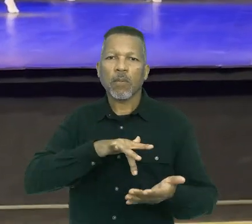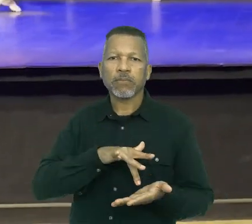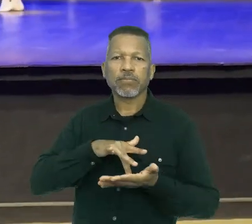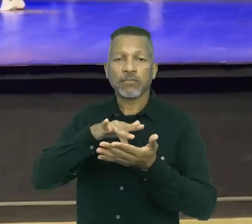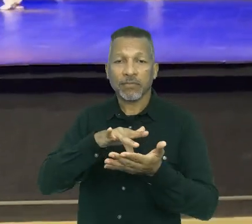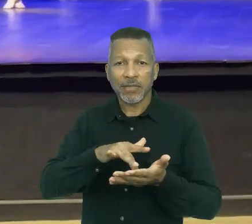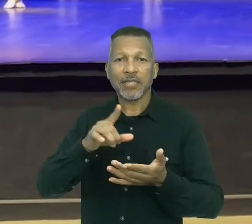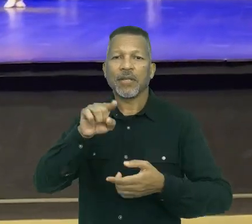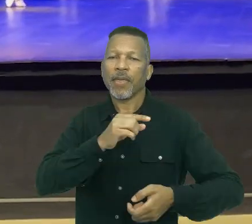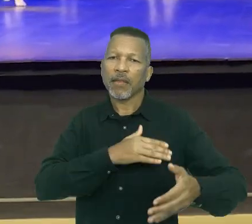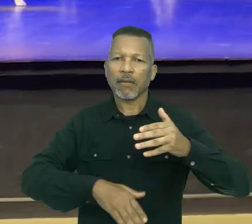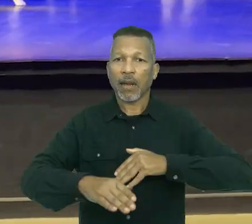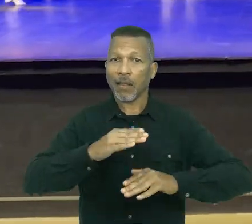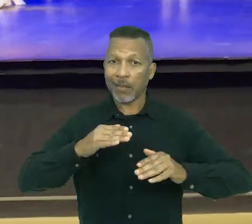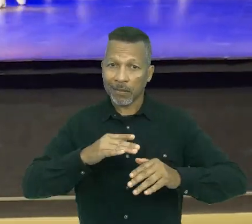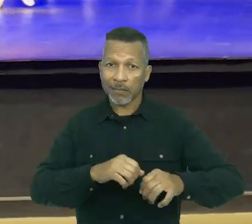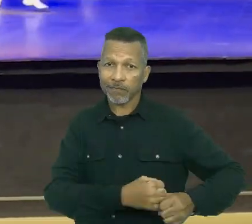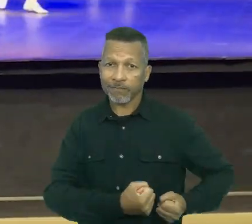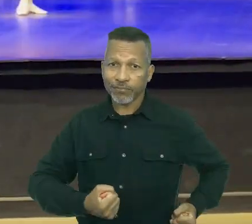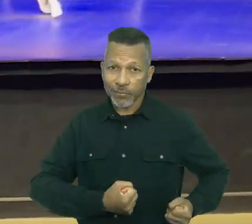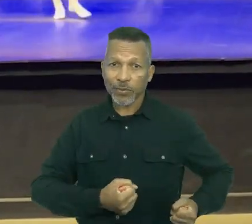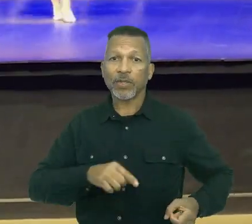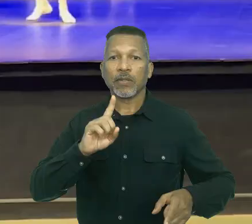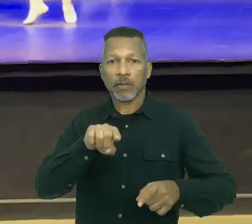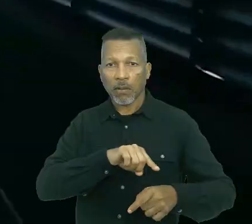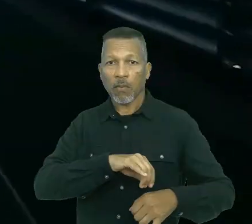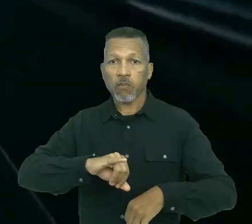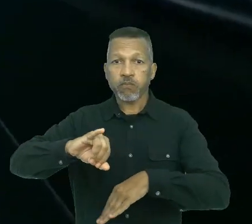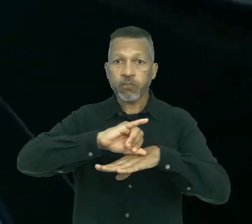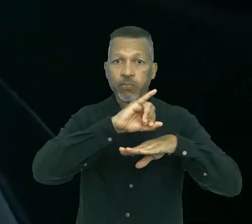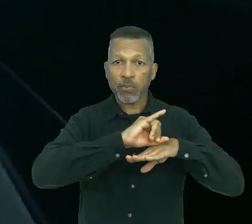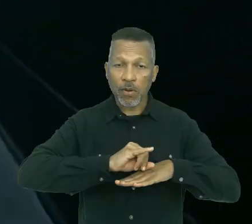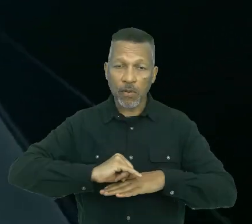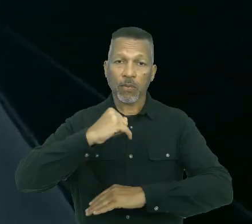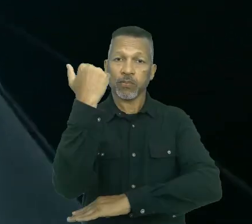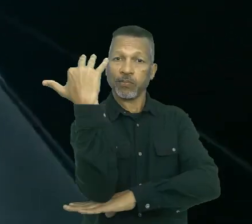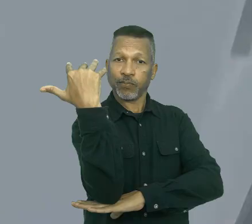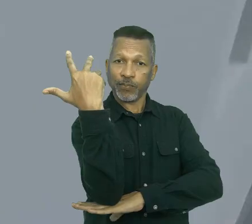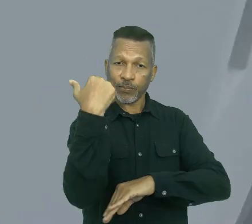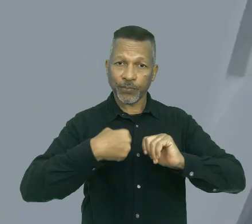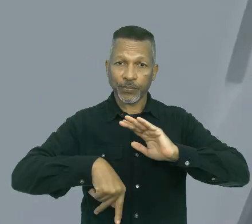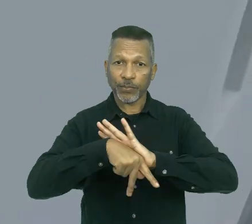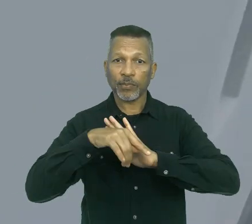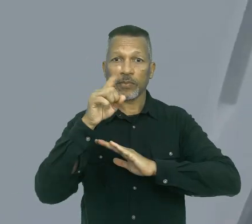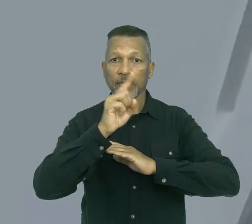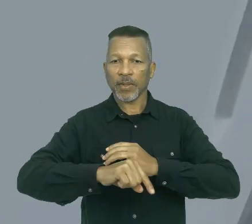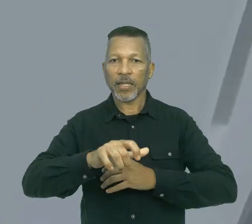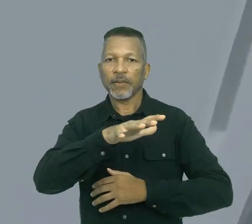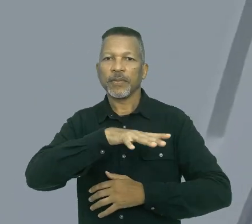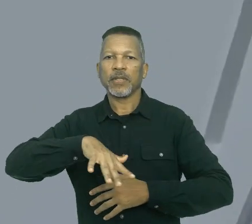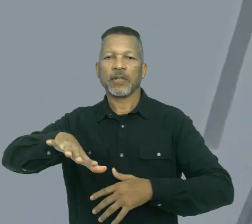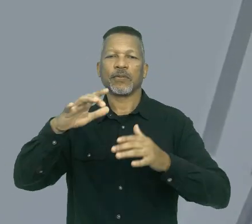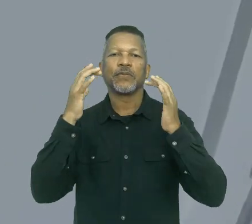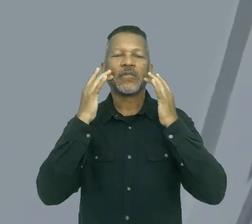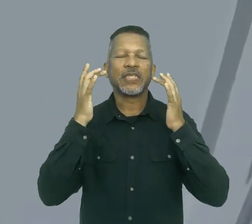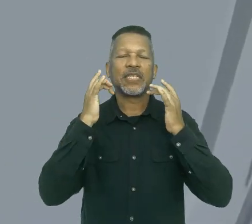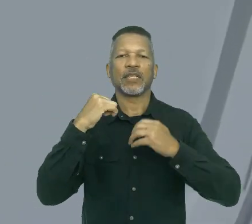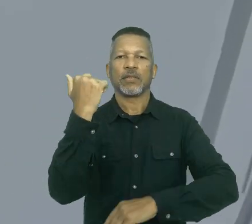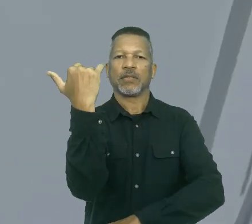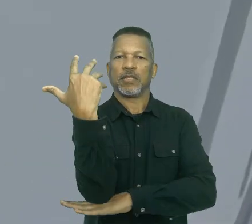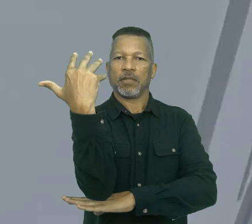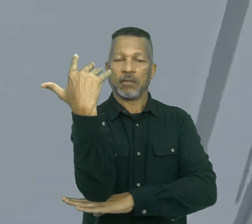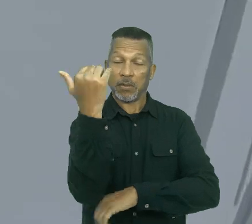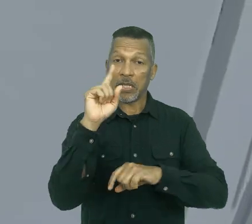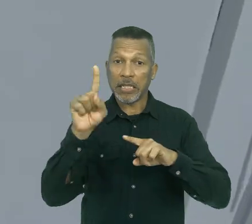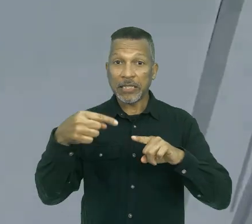clássico e karatê. Tombado como patrimônio cultural de Ipatinga, o ambiente logo se tornou o Teatro de Ipatinga, um